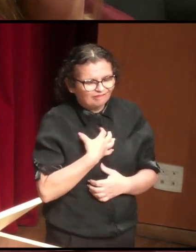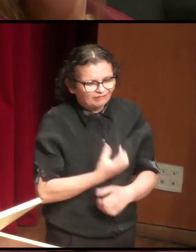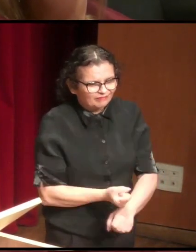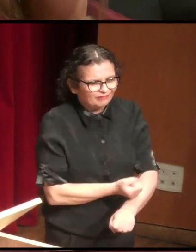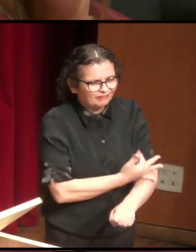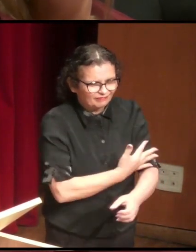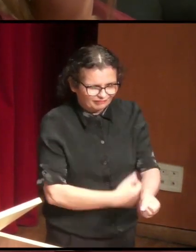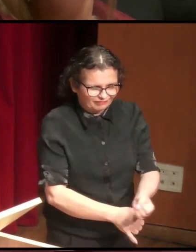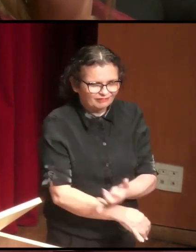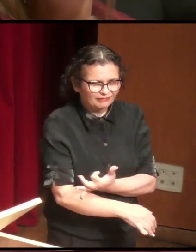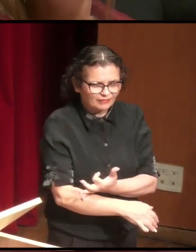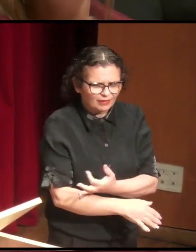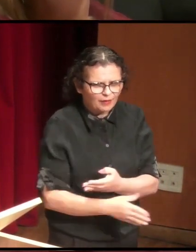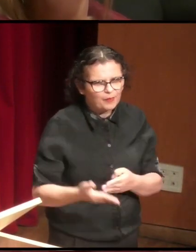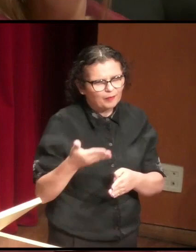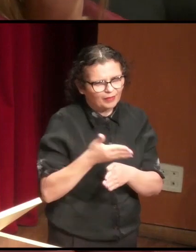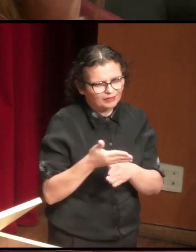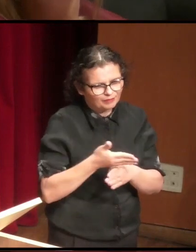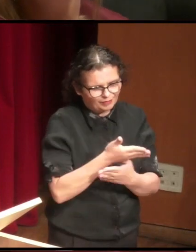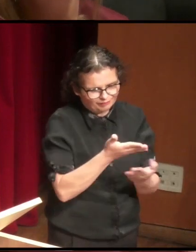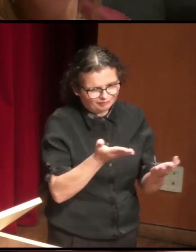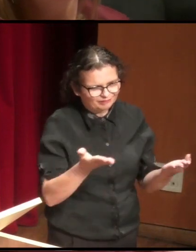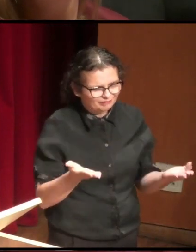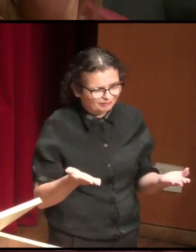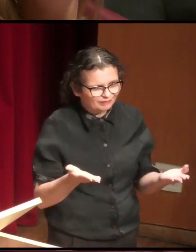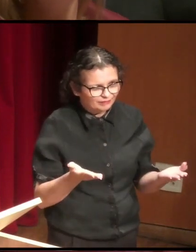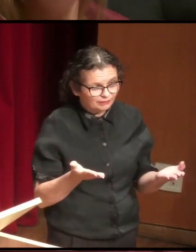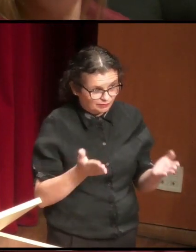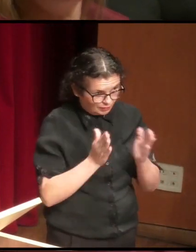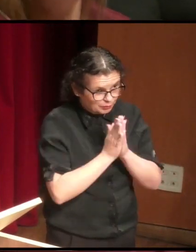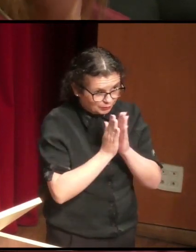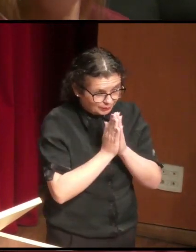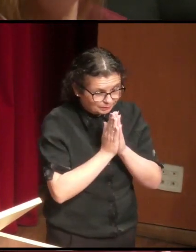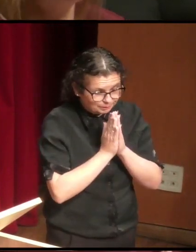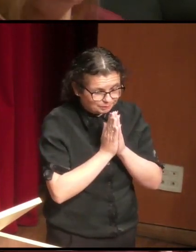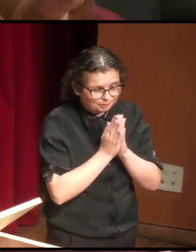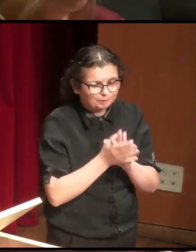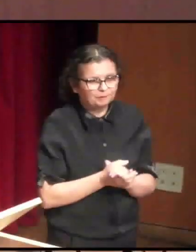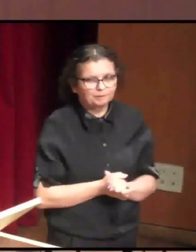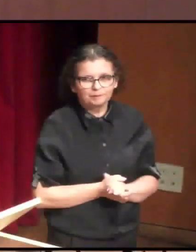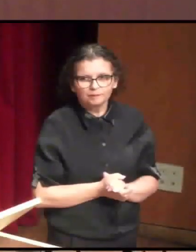de ver isso, de participar com vocês. Vamos orar?